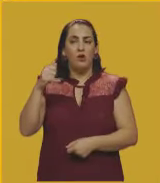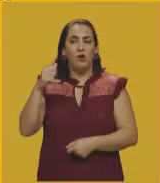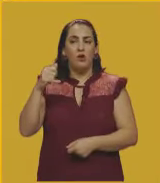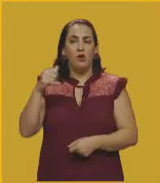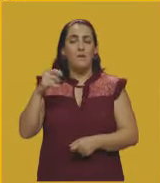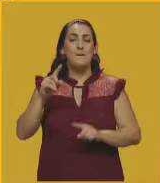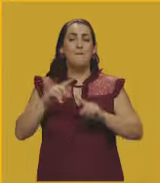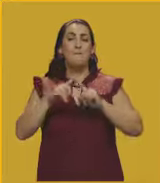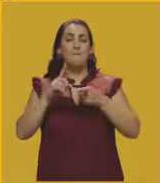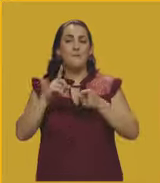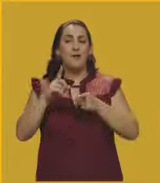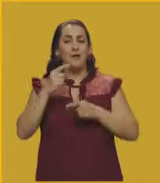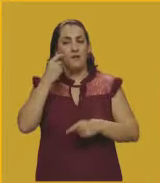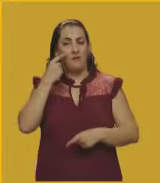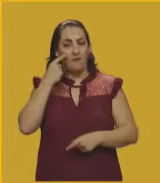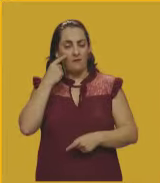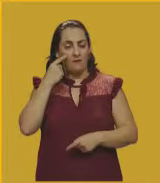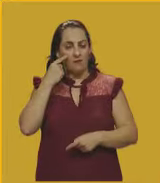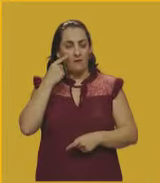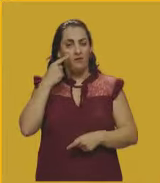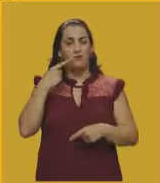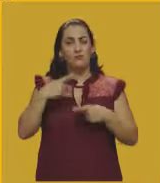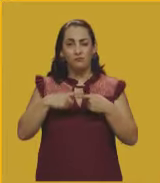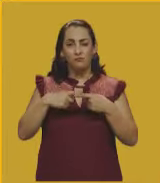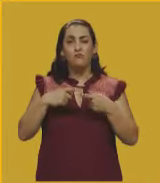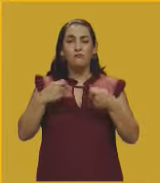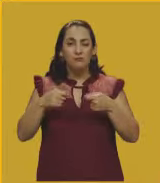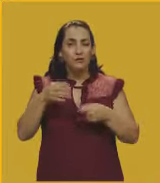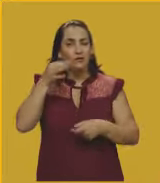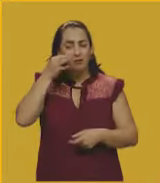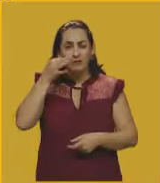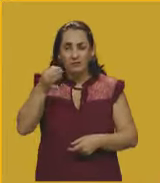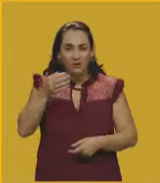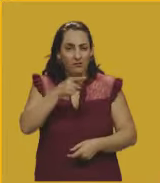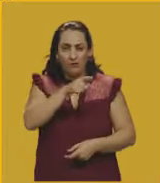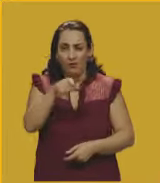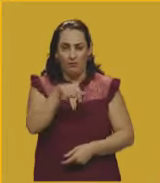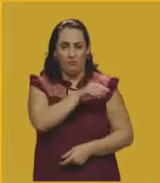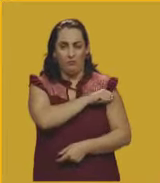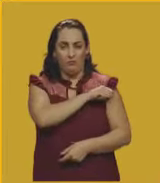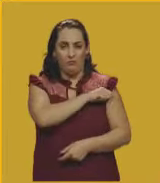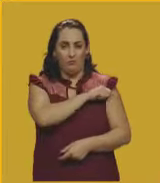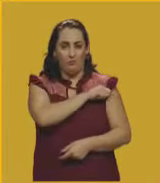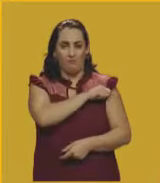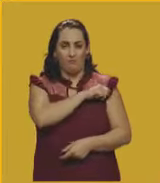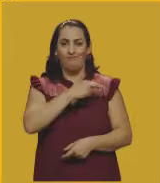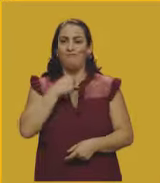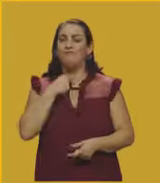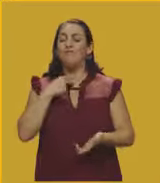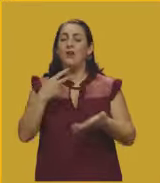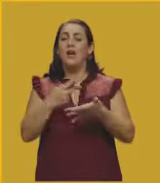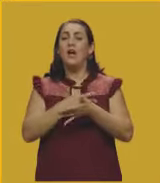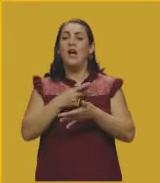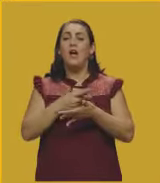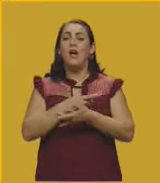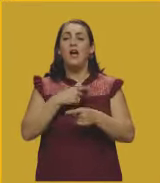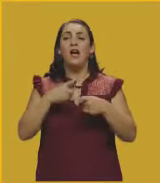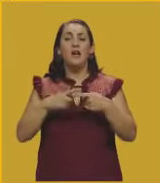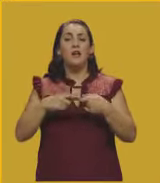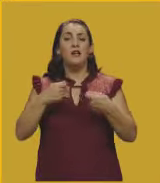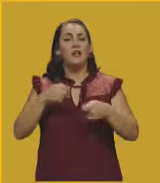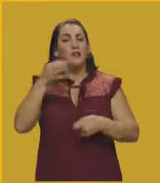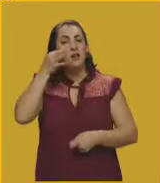outra cilada. Se você não presta atenção, caro aluno ou aluna, você pode errar coisa de sinal aqui. Olha só.